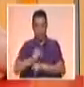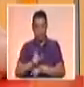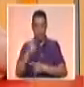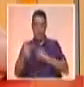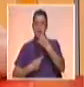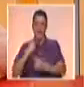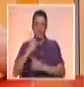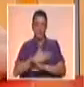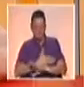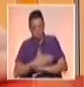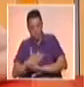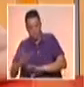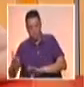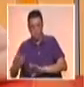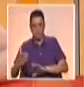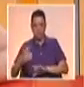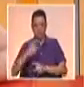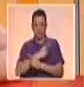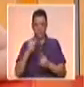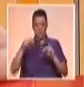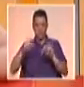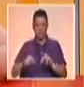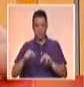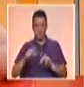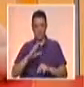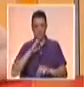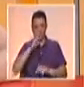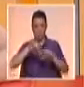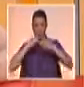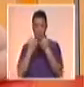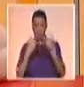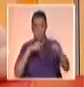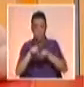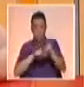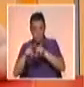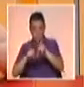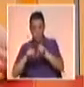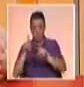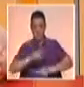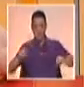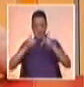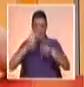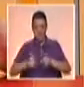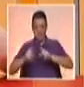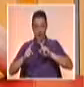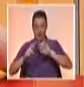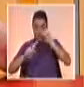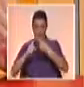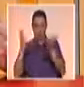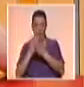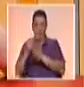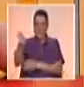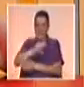às vezes há esse desacerto, isto é uma questão, enfim, suponho que social, política, há esse desacerto entre começa o ano letivo, meses